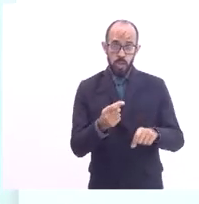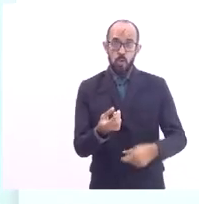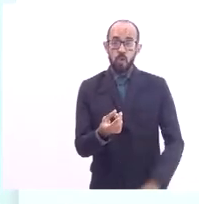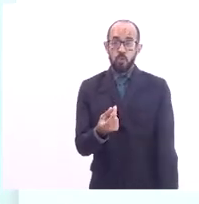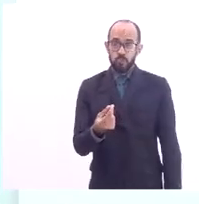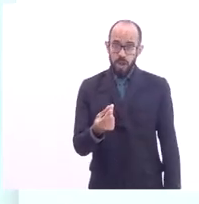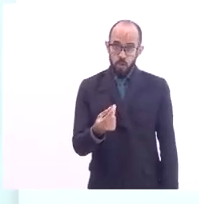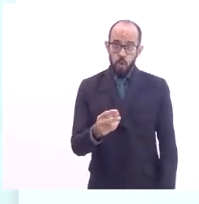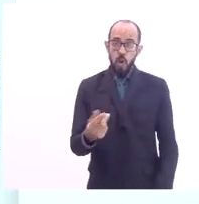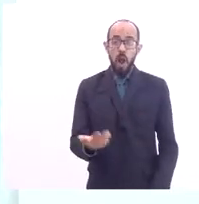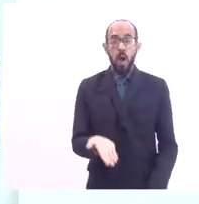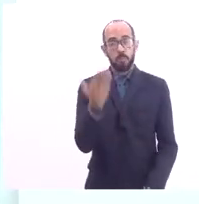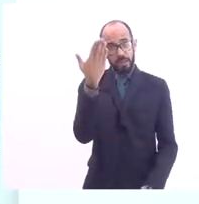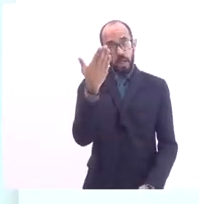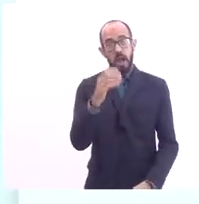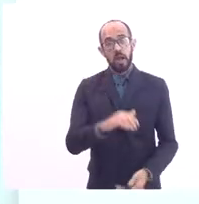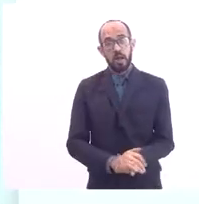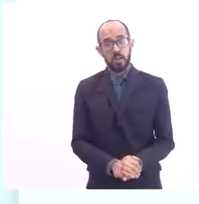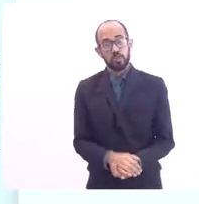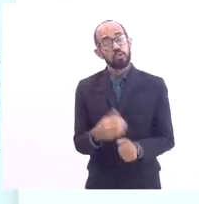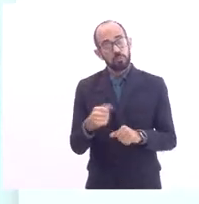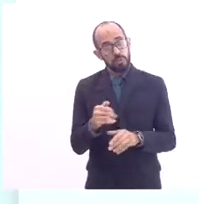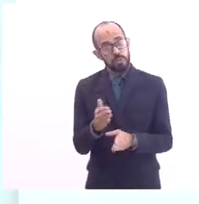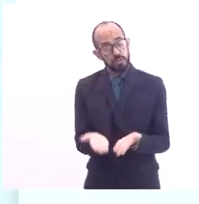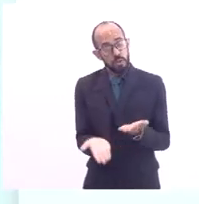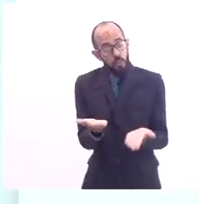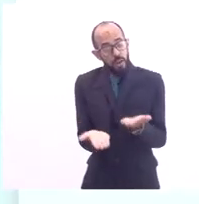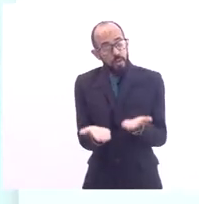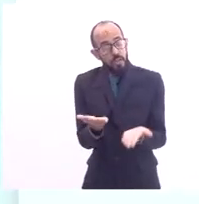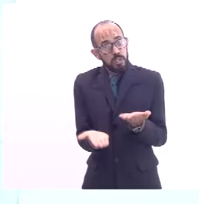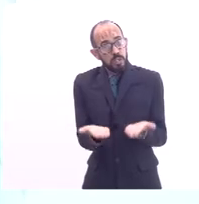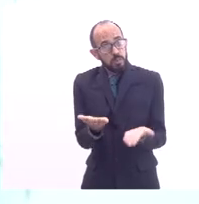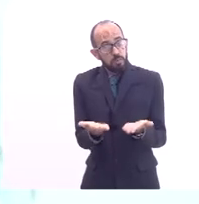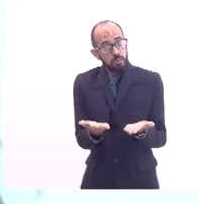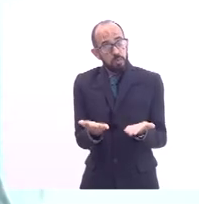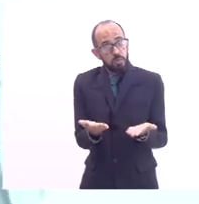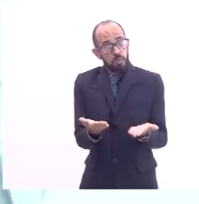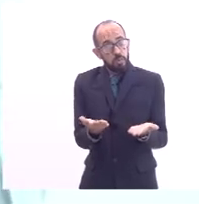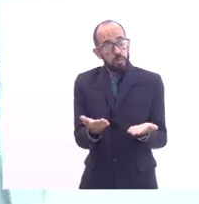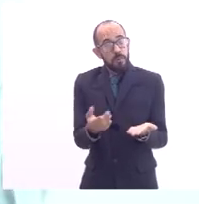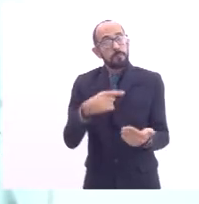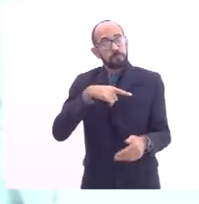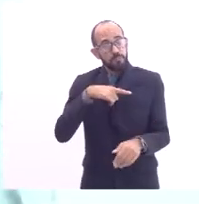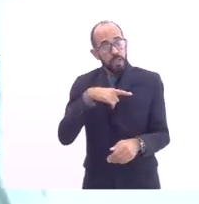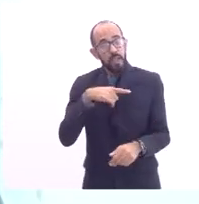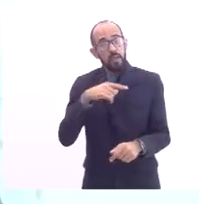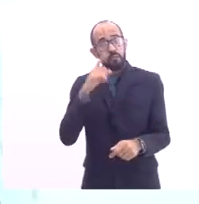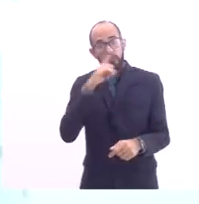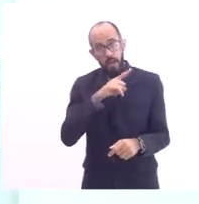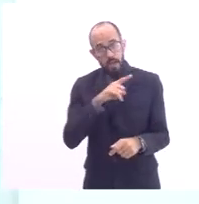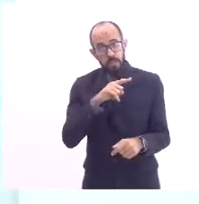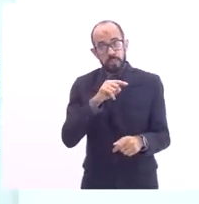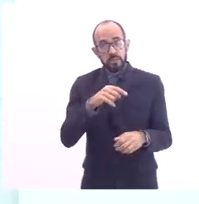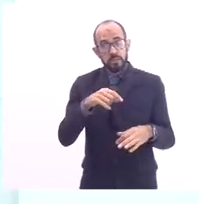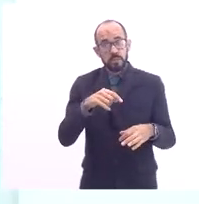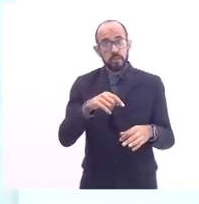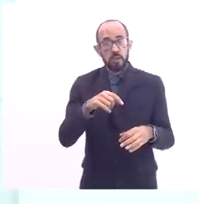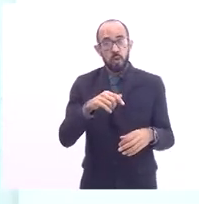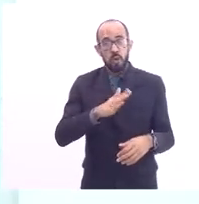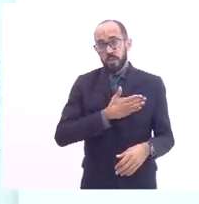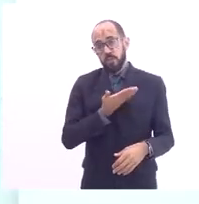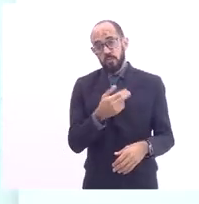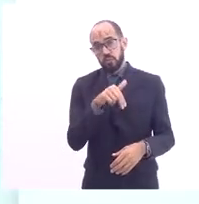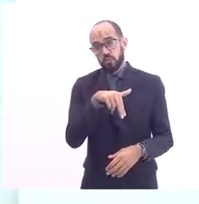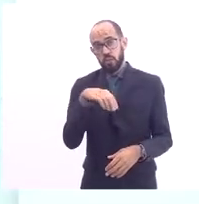tem que reequilibrar, ver o que o Rio de Janeiro precisa. Há fragilidades muito firmes em relação ao Noroeste,